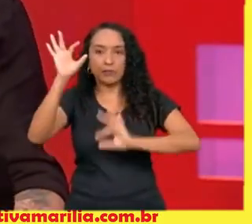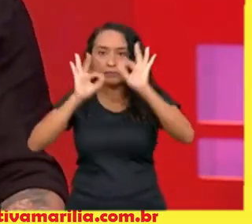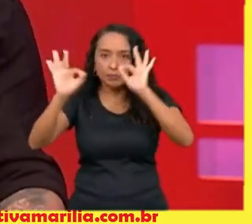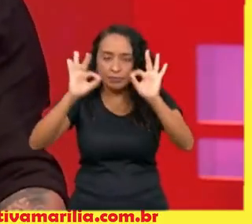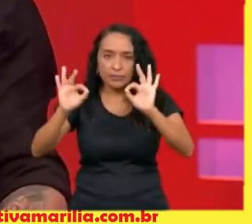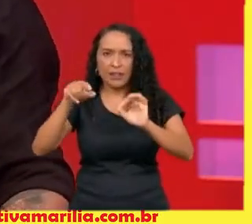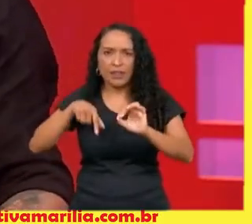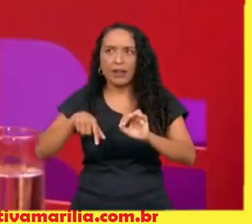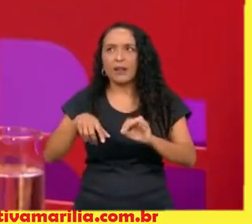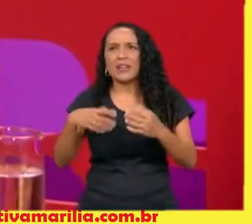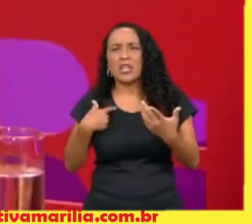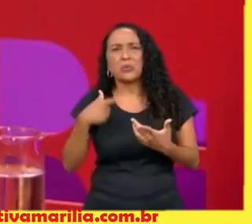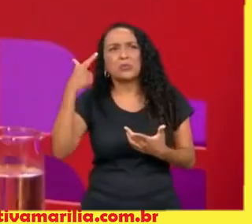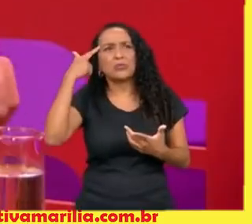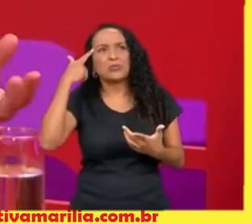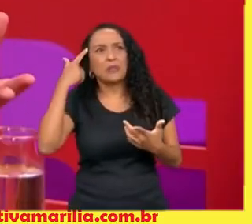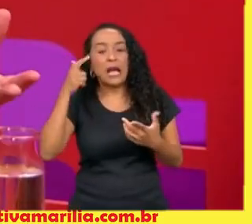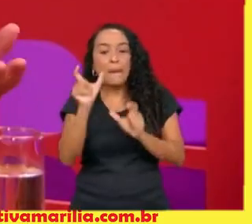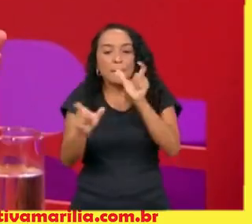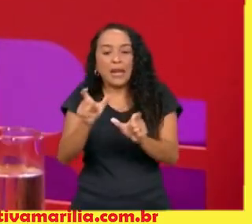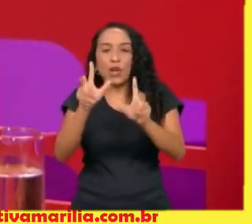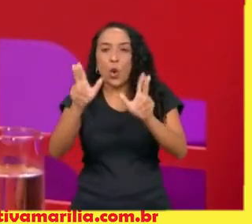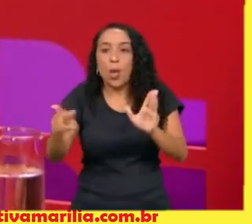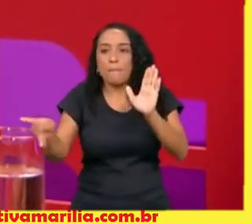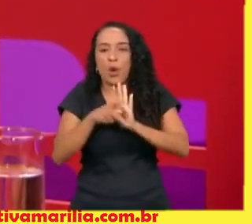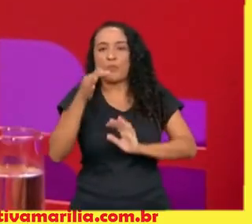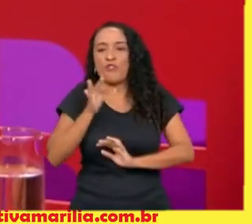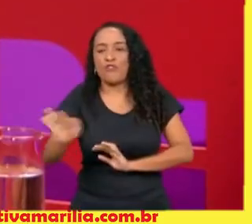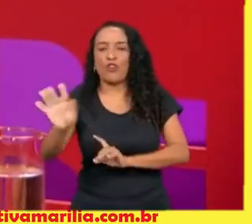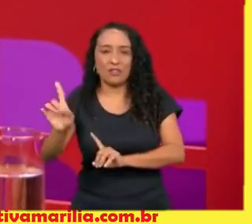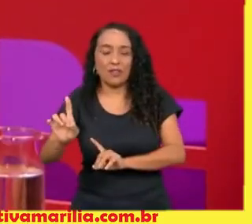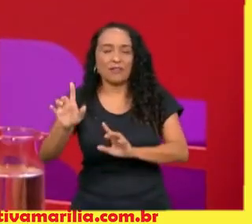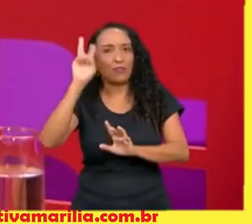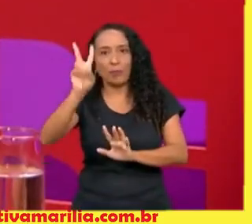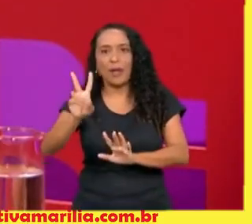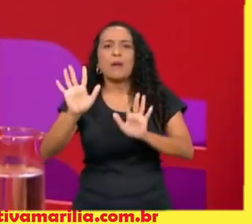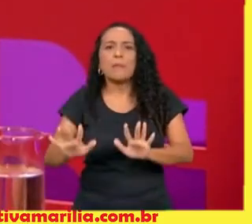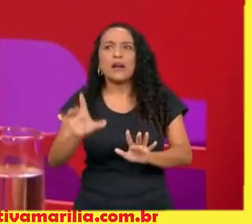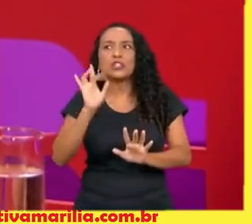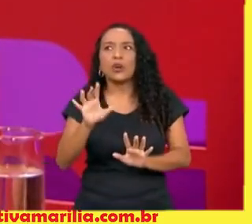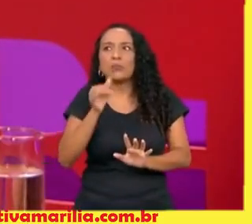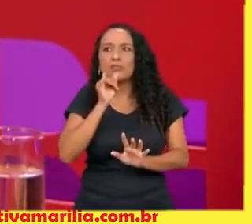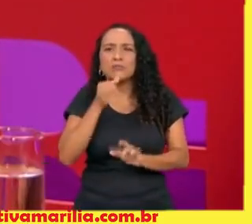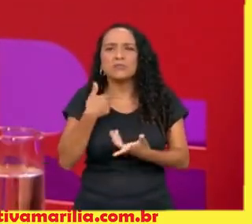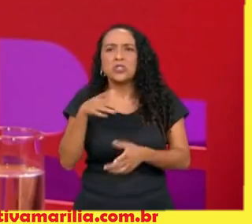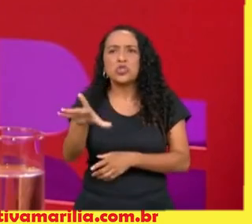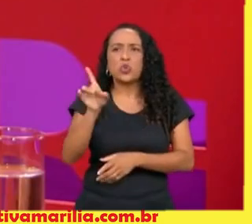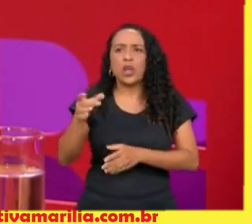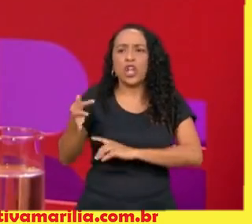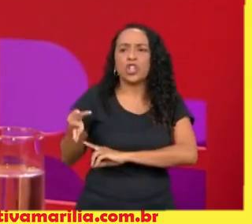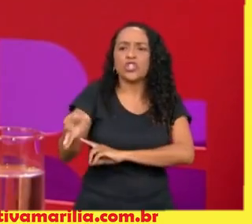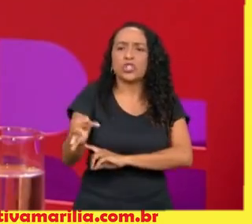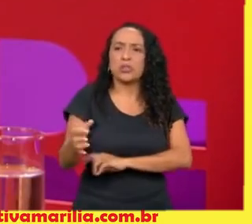mesmo... Eu estou fazendo... as palavras não são do Freud, tá? Não vou lembrar agora comigo. Você não tem que você escolher o seu destino com risco de